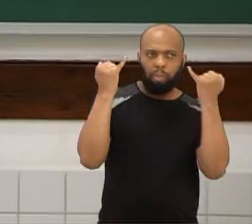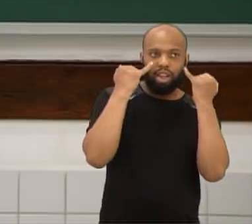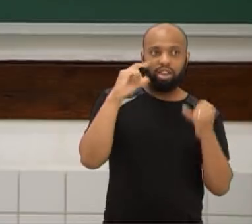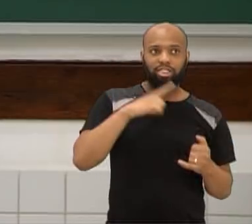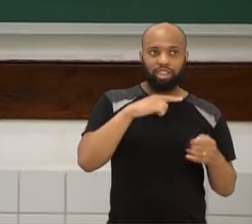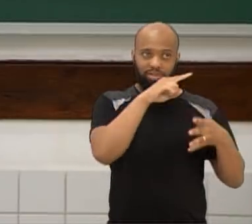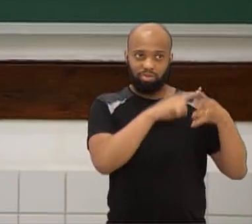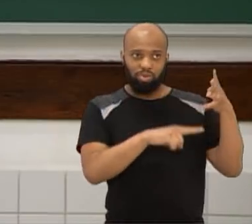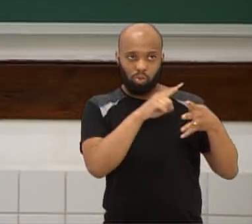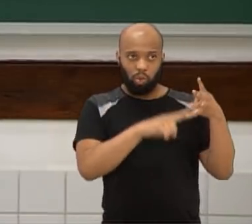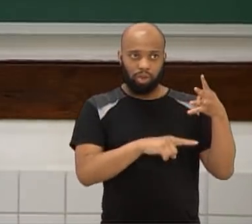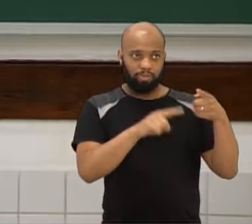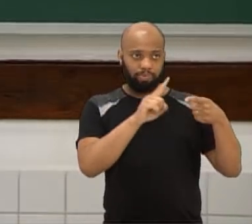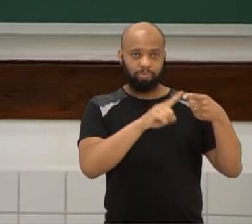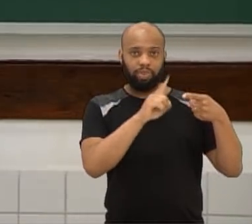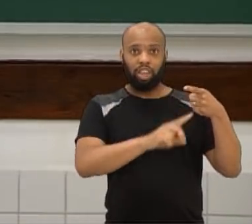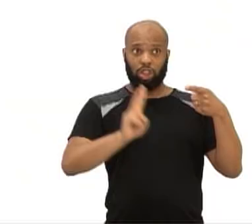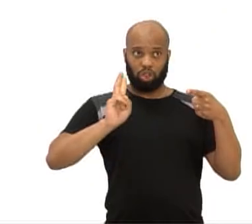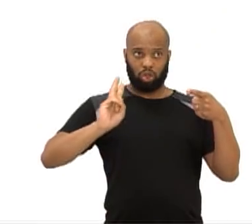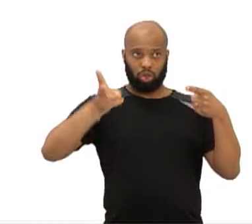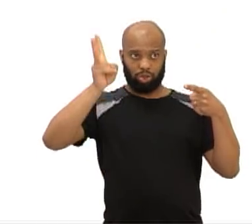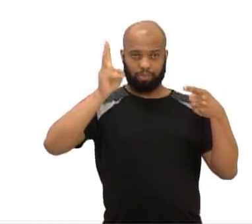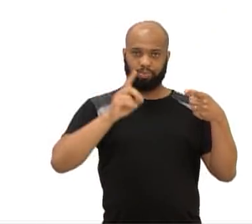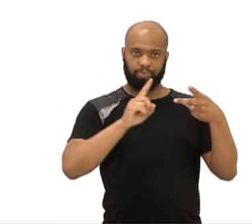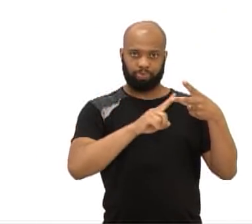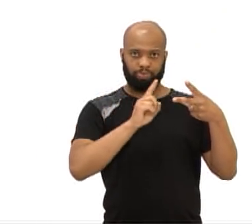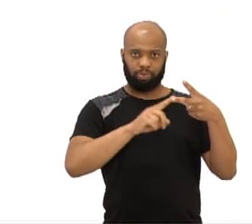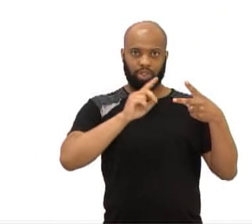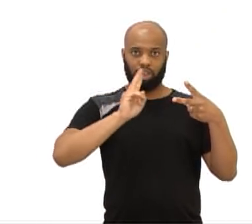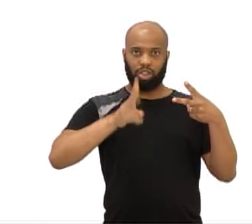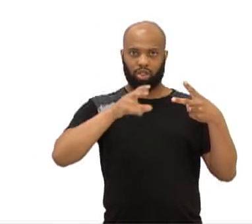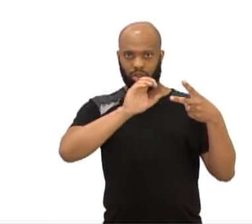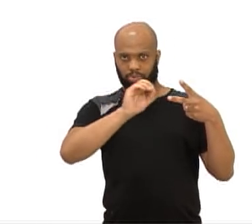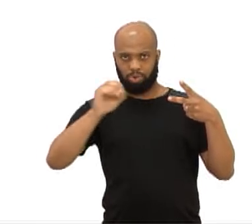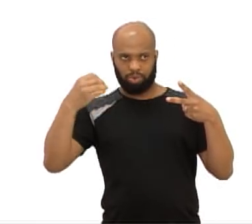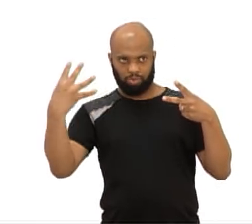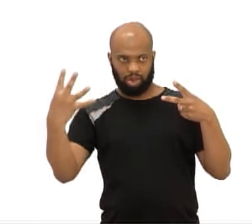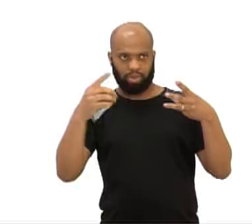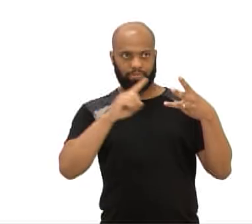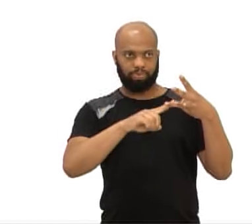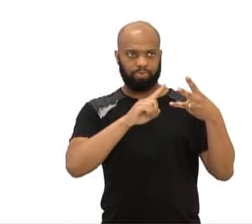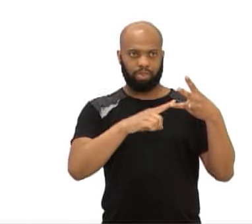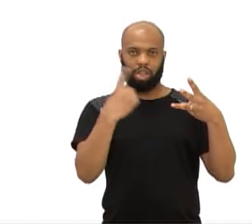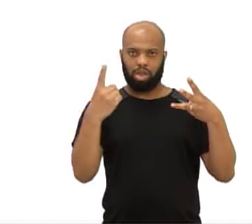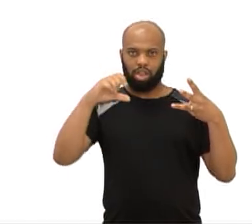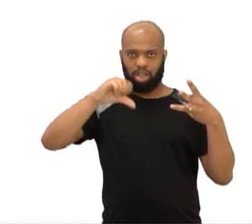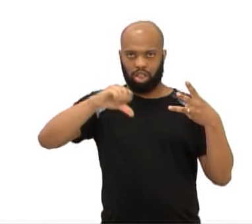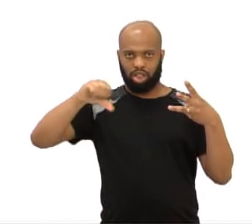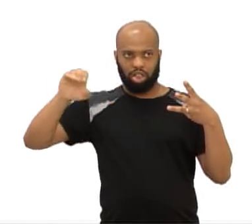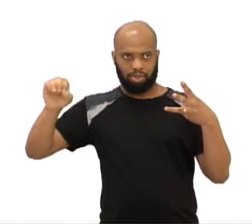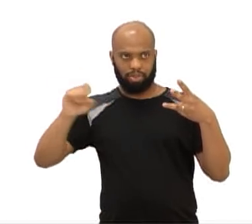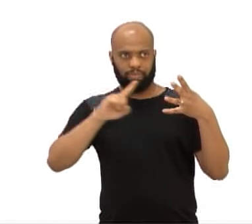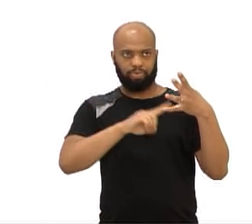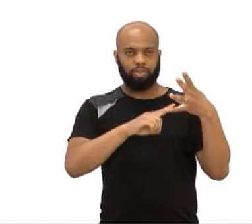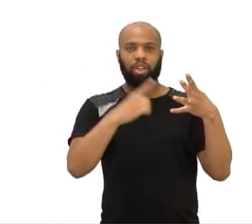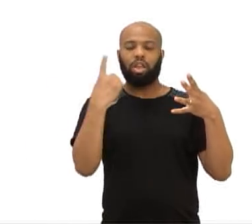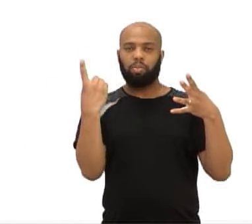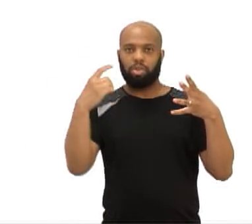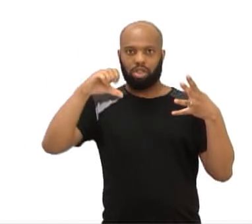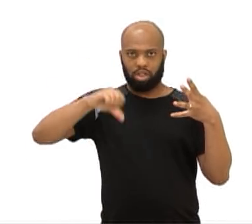ali 4 opções. Letra A, ano 2000. Letra B, 2004. Letra